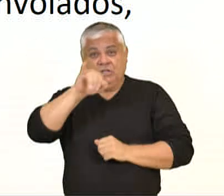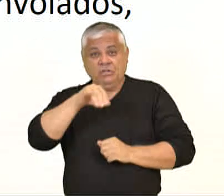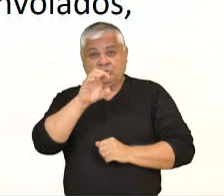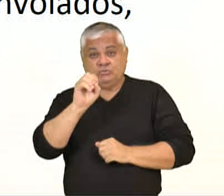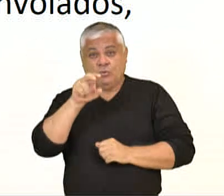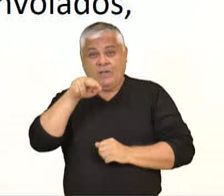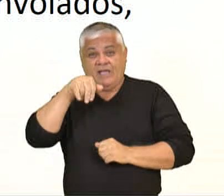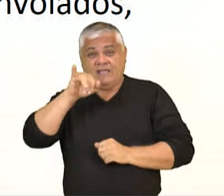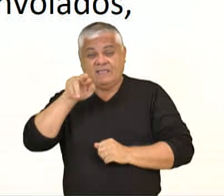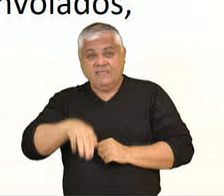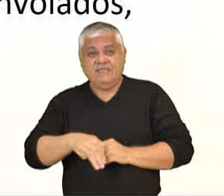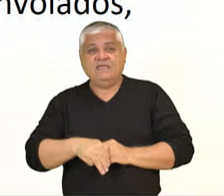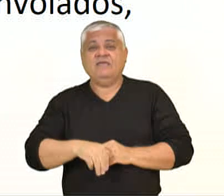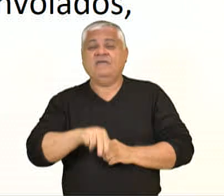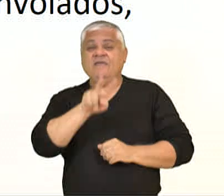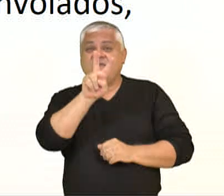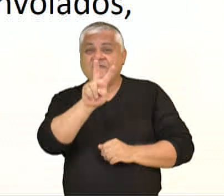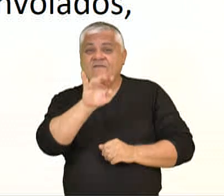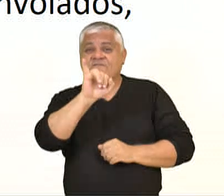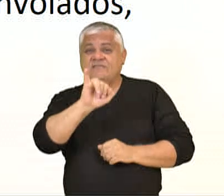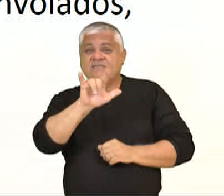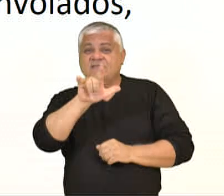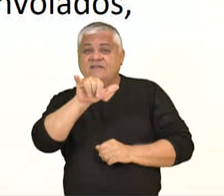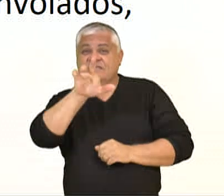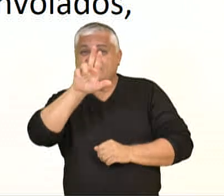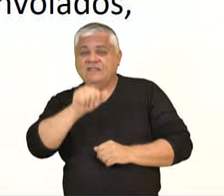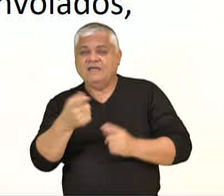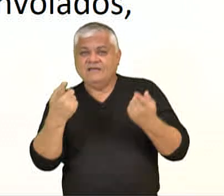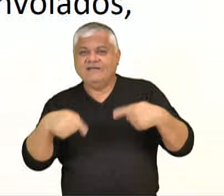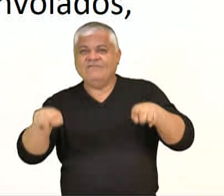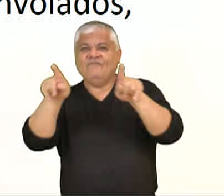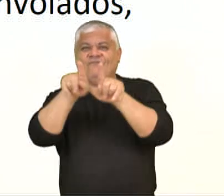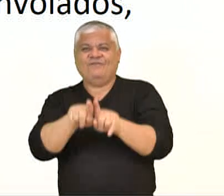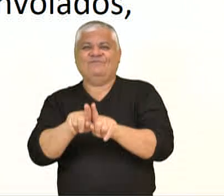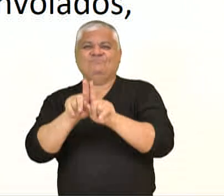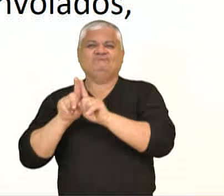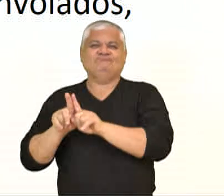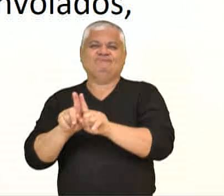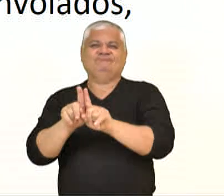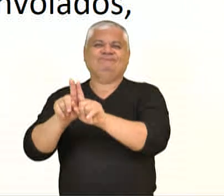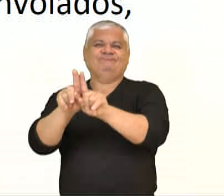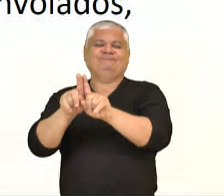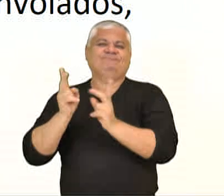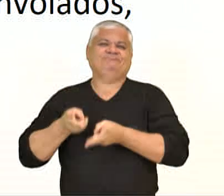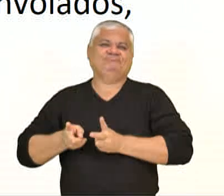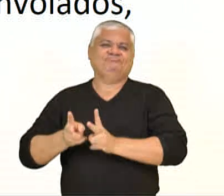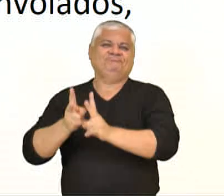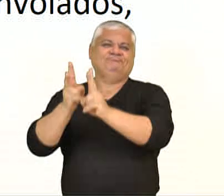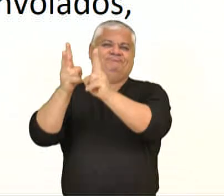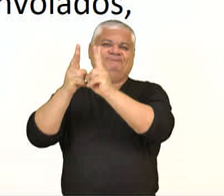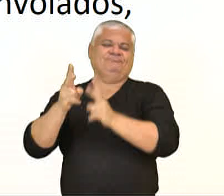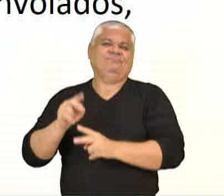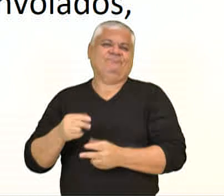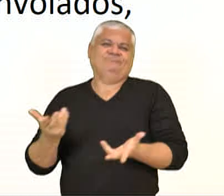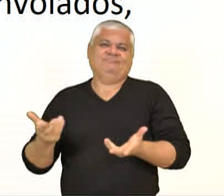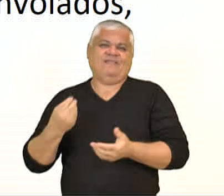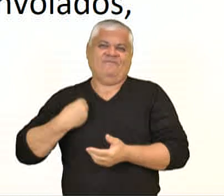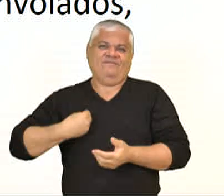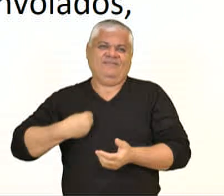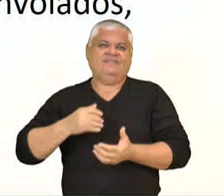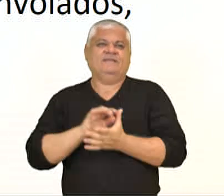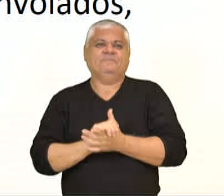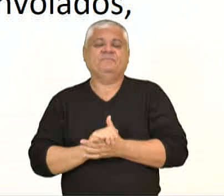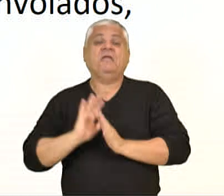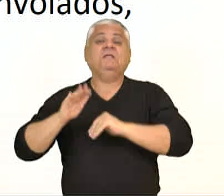Vilíria retomaram-se e conviveram, convolados, o verdadeiro e melhor de sua útil vida.